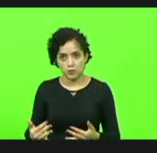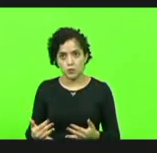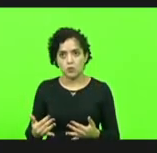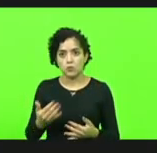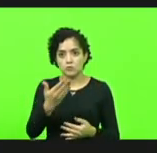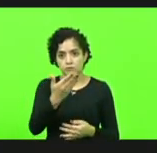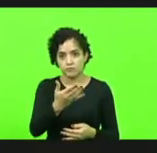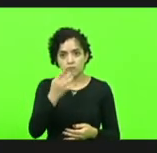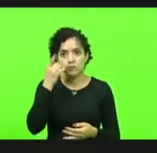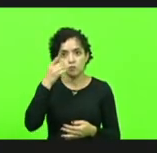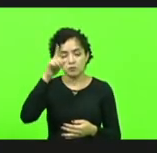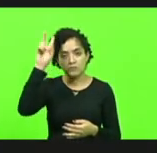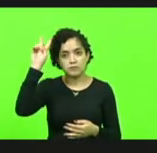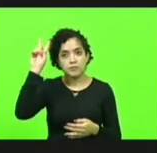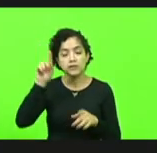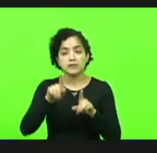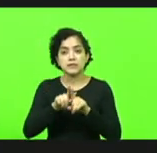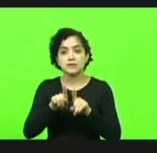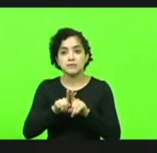Vicente, no começo.